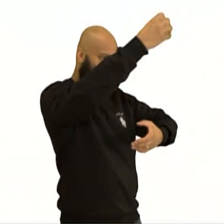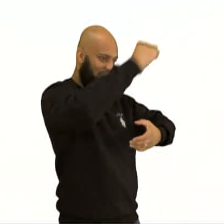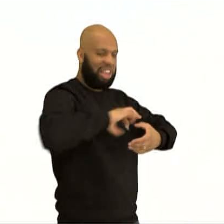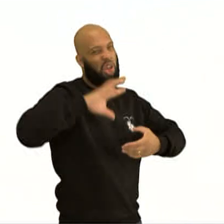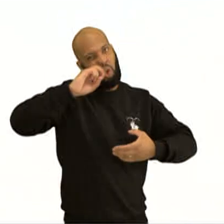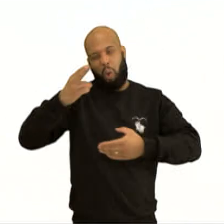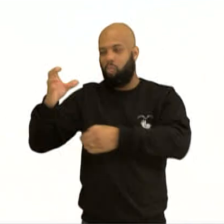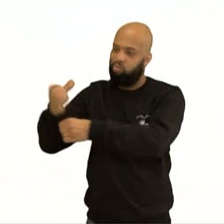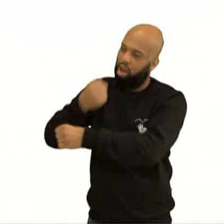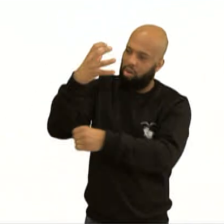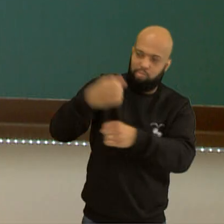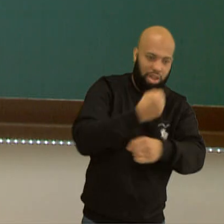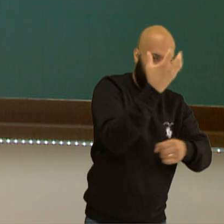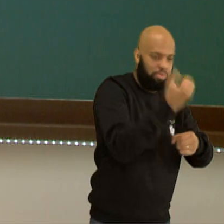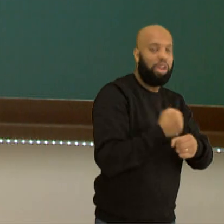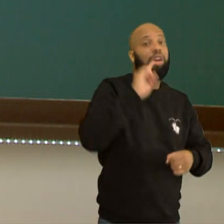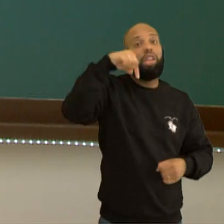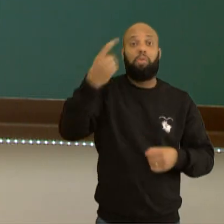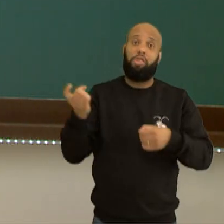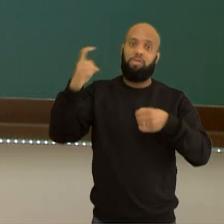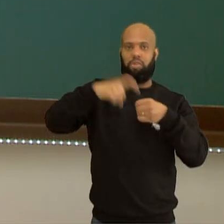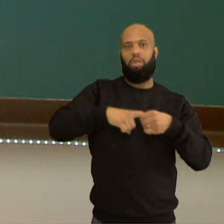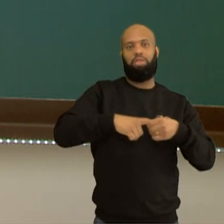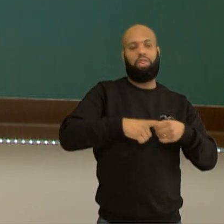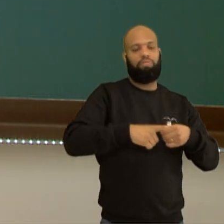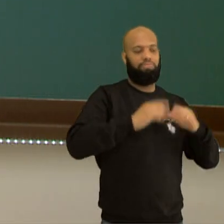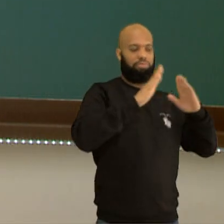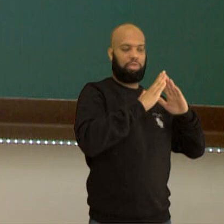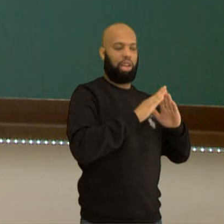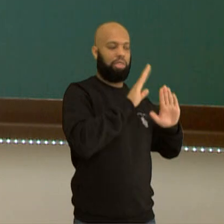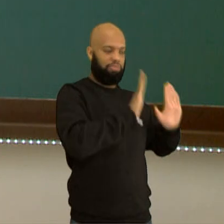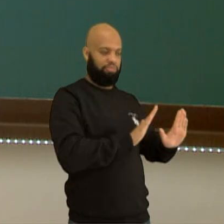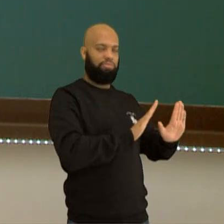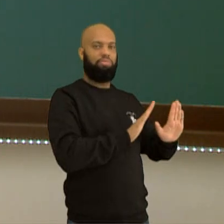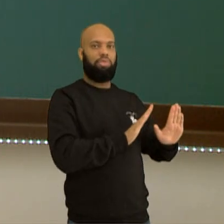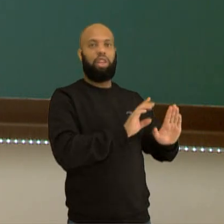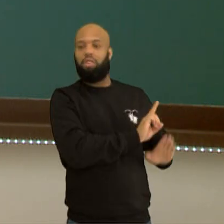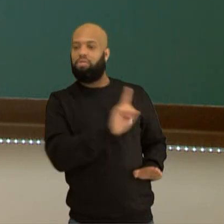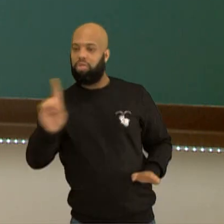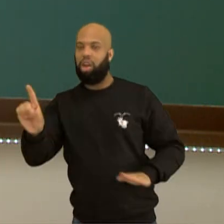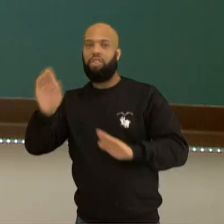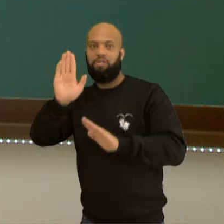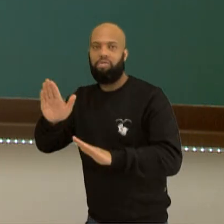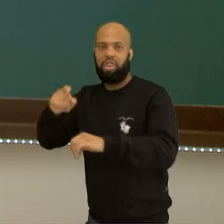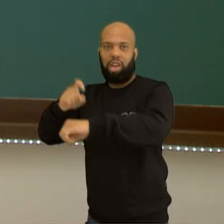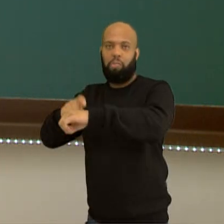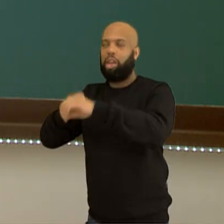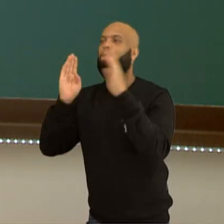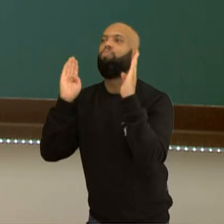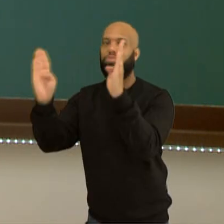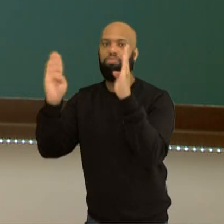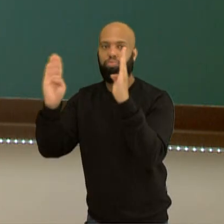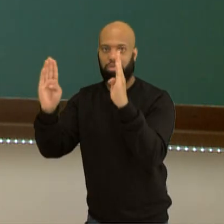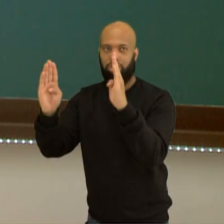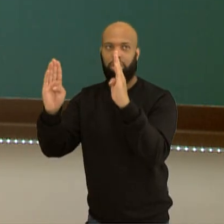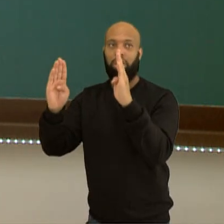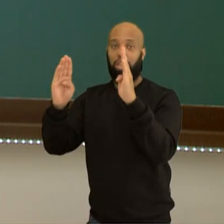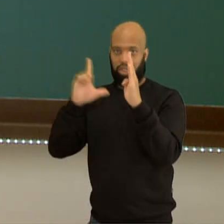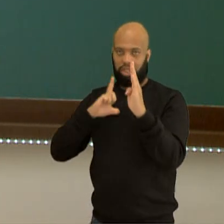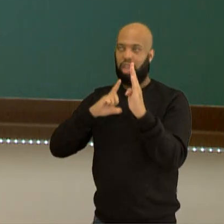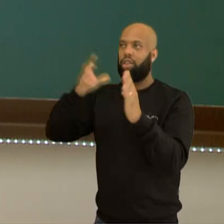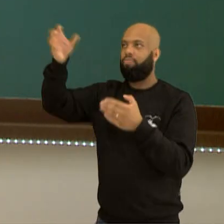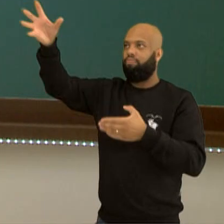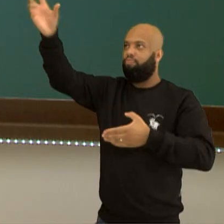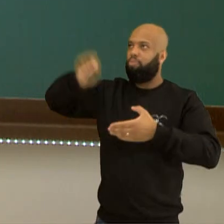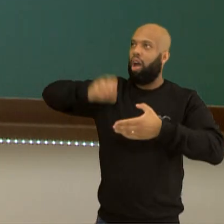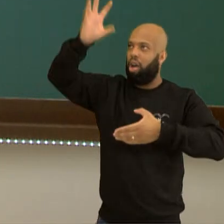origem. Então esse tipo de migração a gente chama de sazonal, que está relacionada a alguma atividade que acontece em determinado